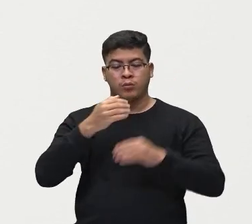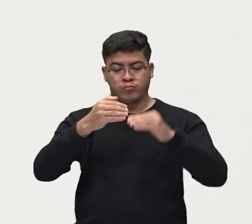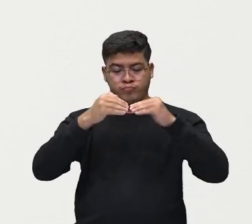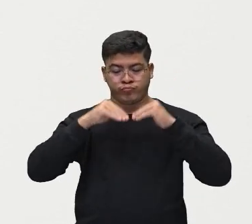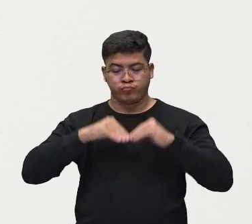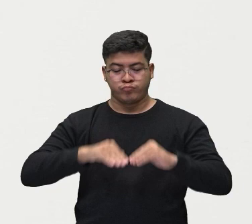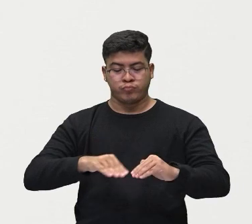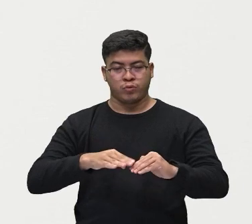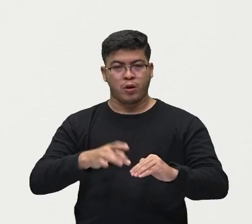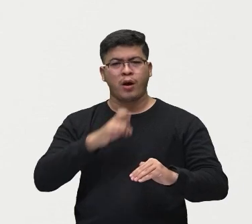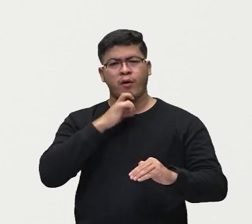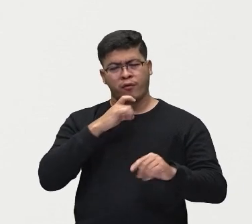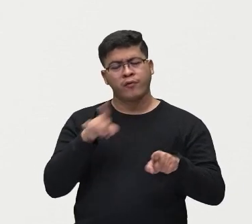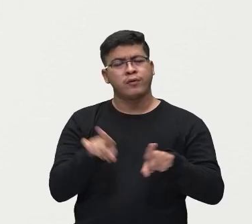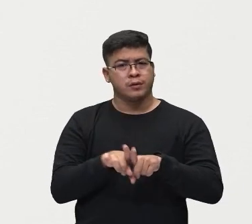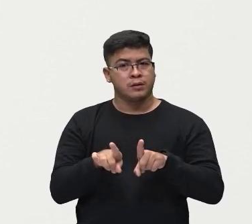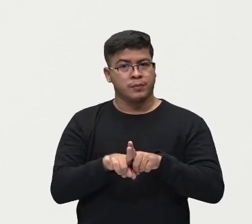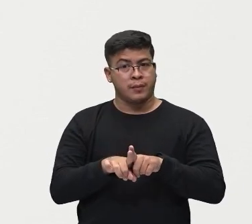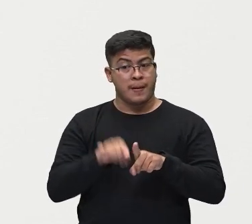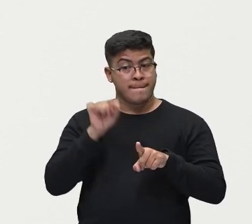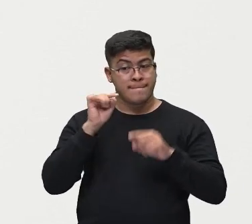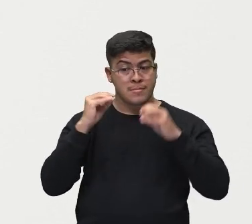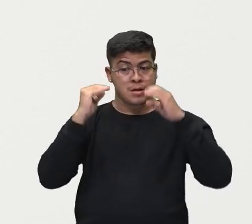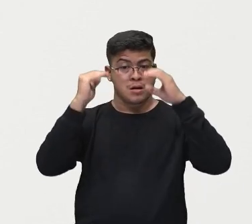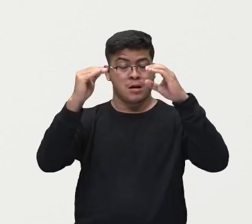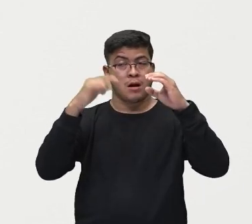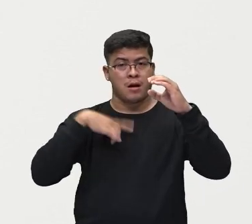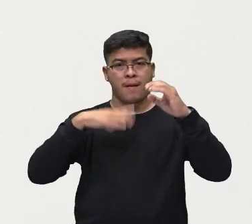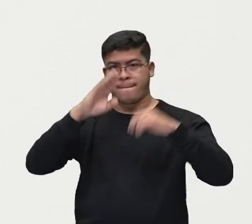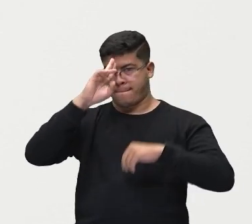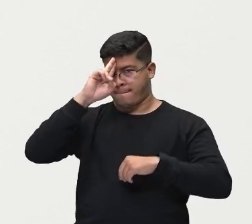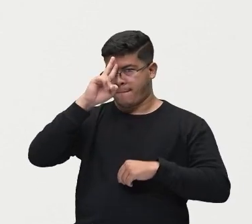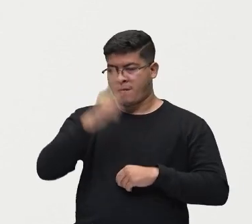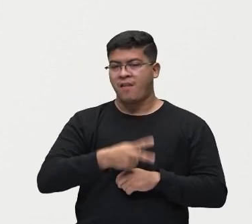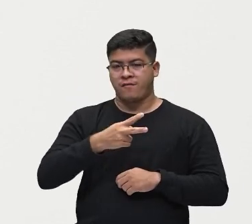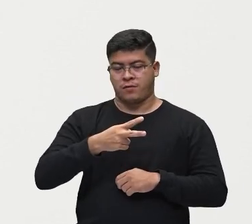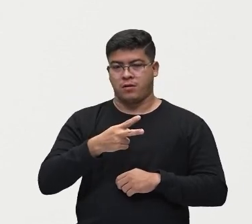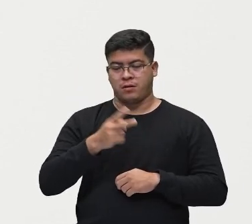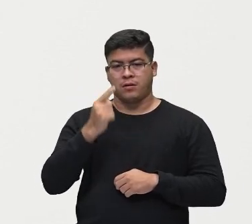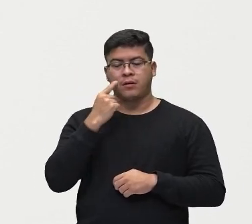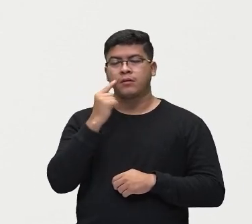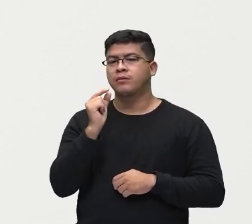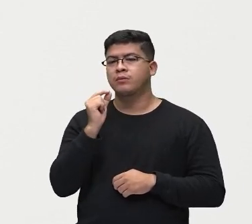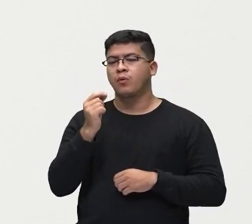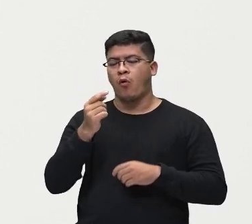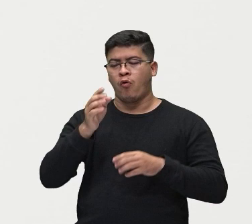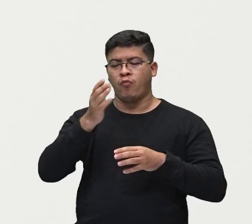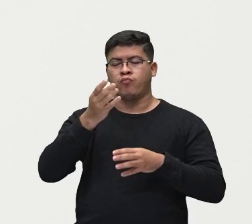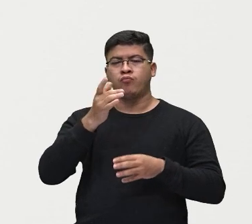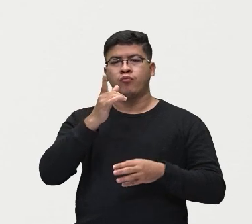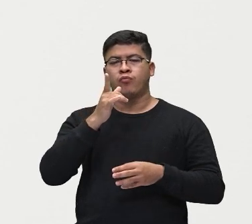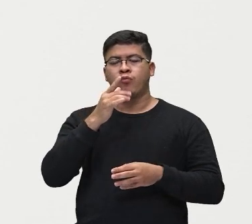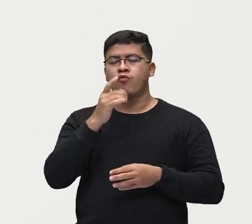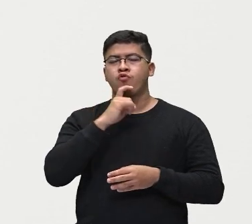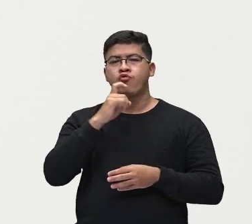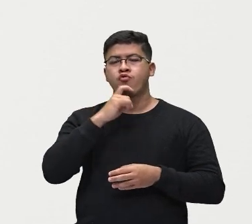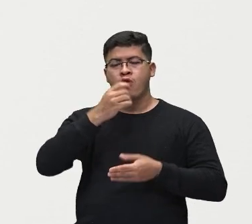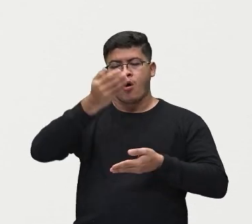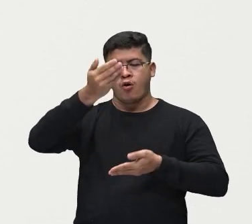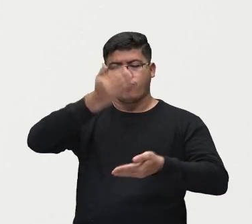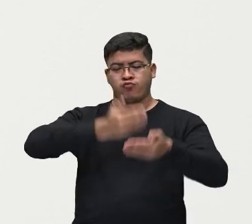baixo. O resfriamento da geladeira, por um todo, ocorre por meio